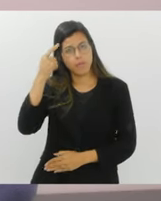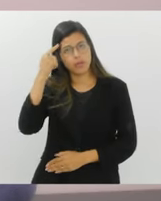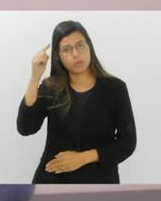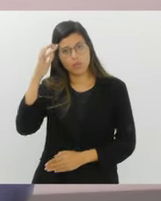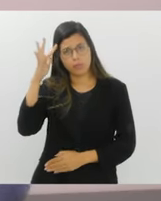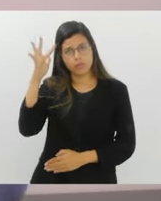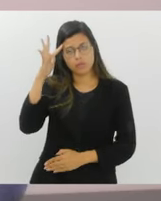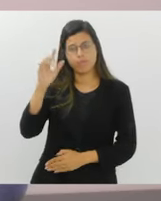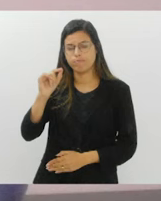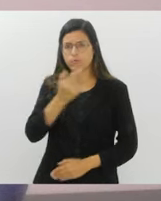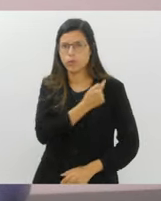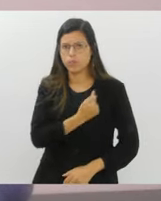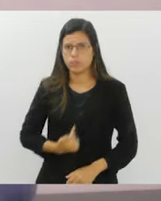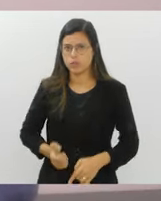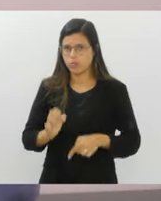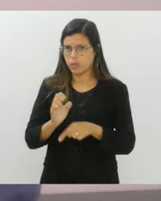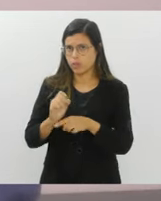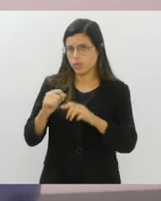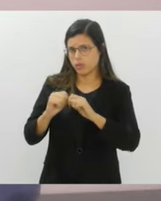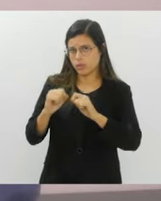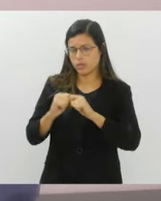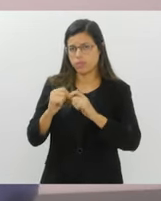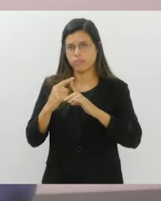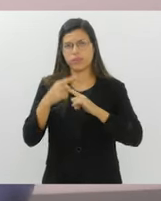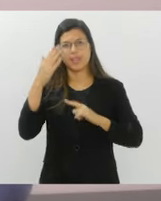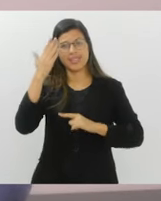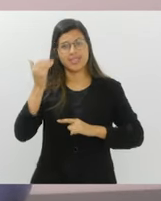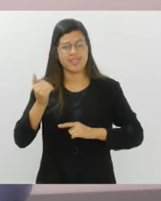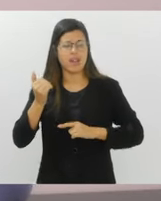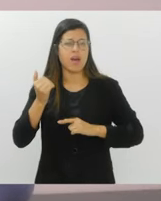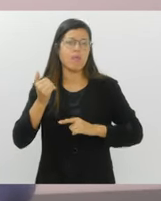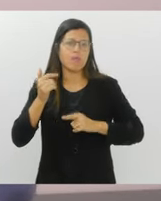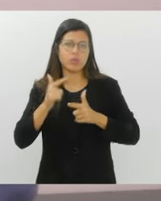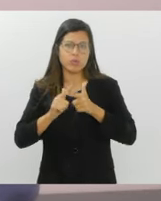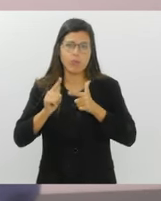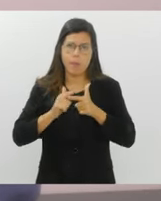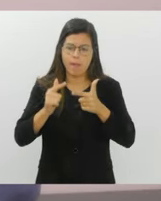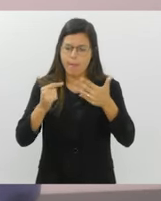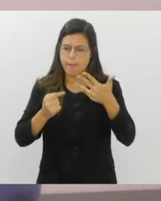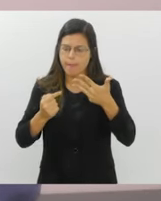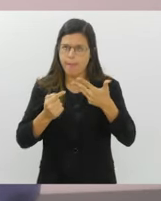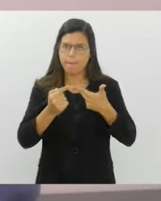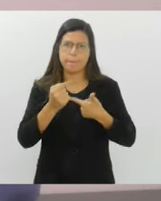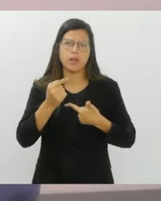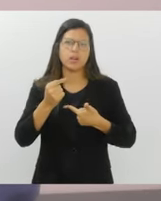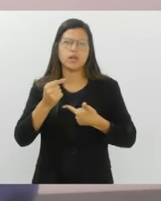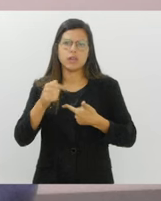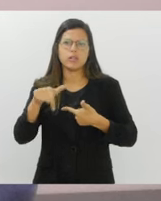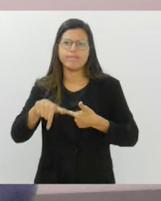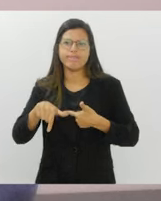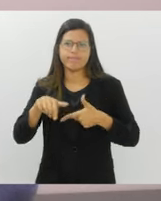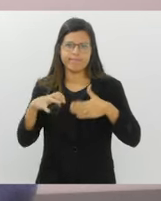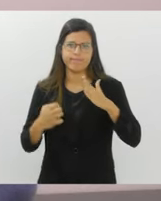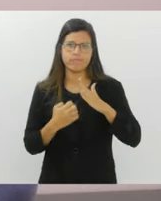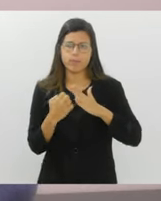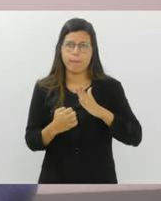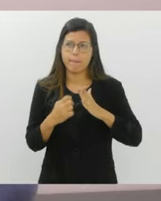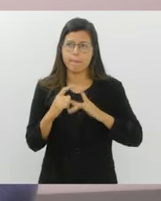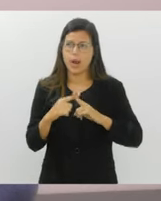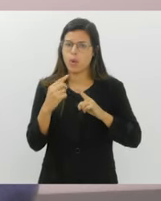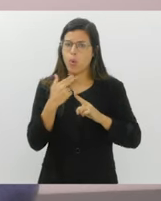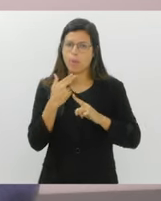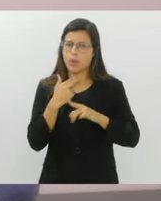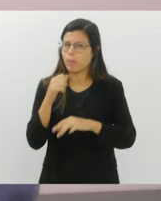que a gente já sabe a situação caótica do serviço, mas também a gente não pode fazer com que o serviço pare.